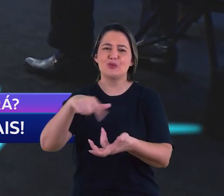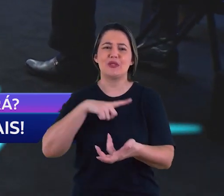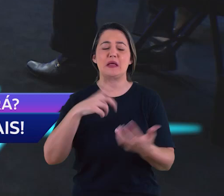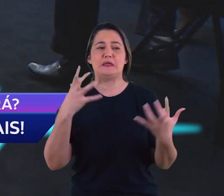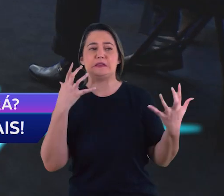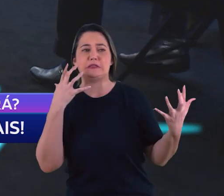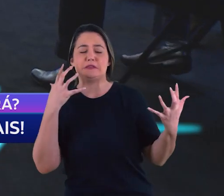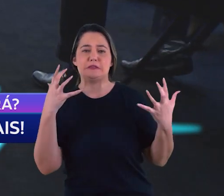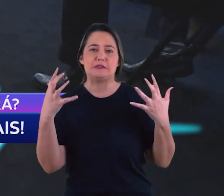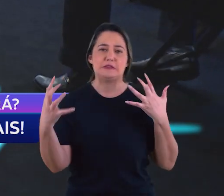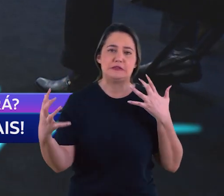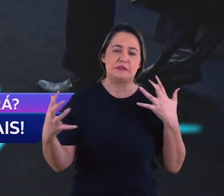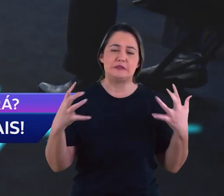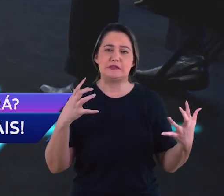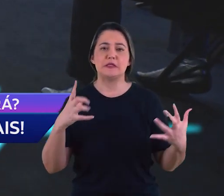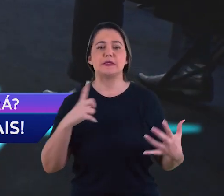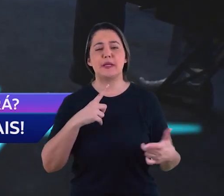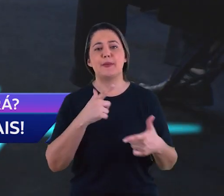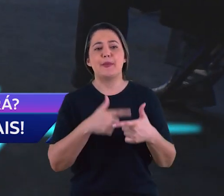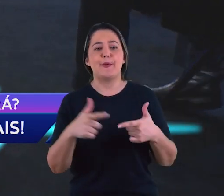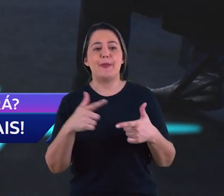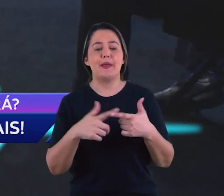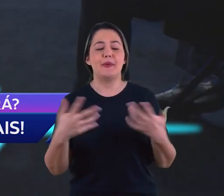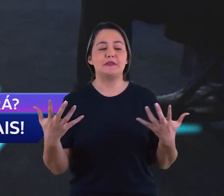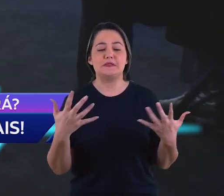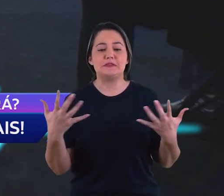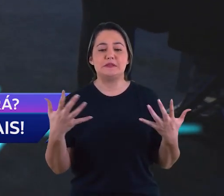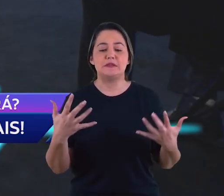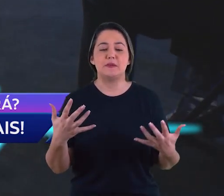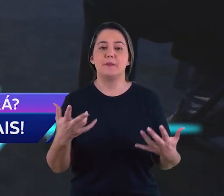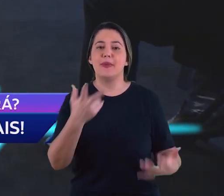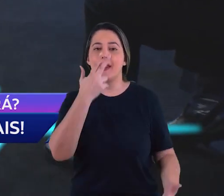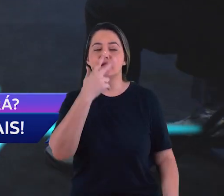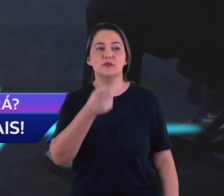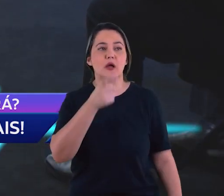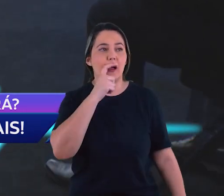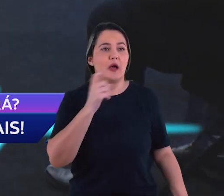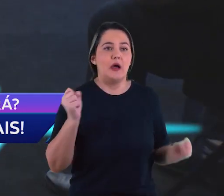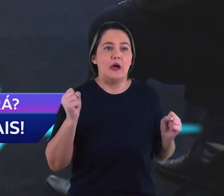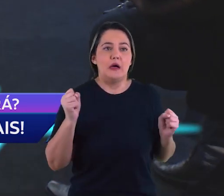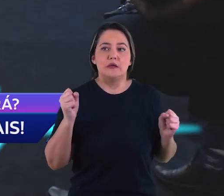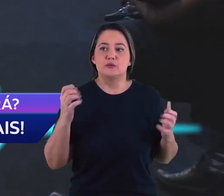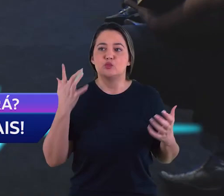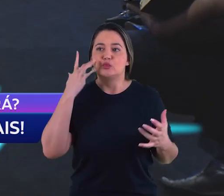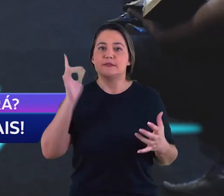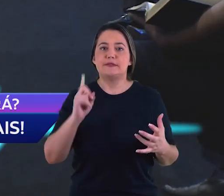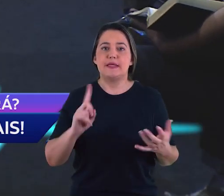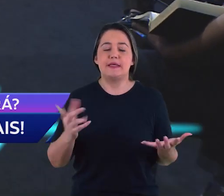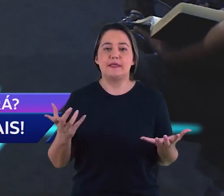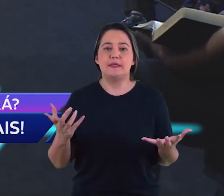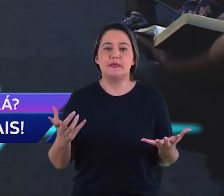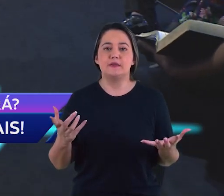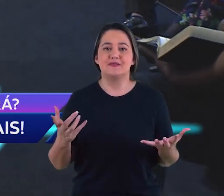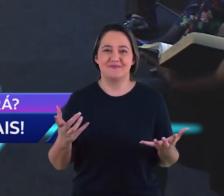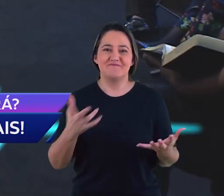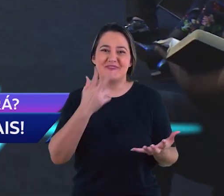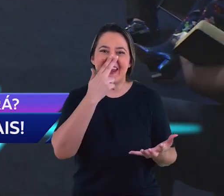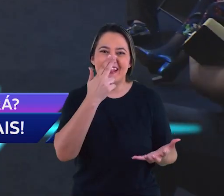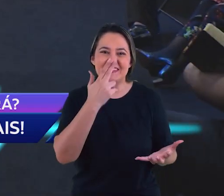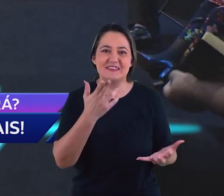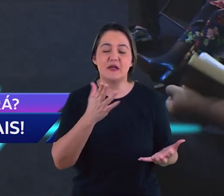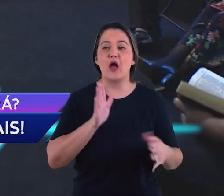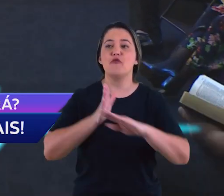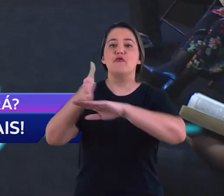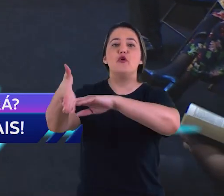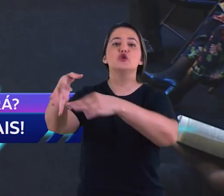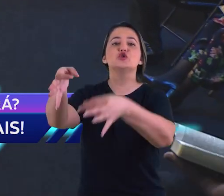Há situações que a gente não sabe como agir. E é por isso que muitas pessoas procuram um juiz. E o juiz vai decidir